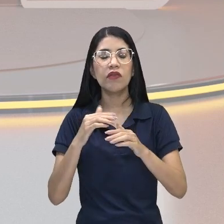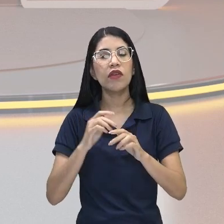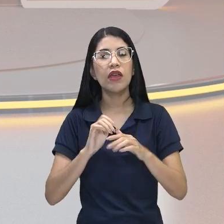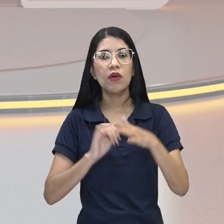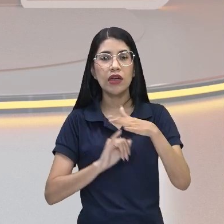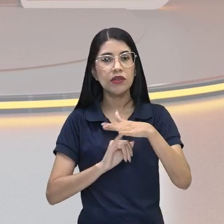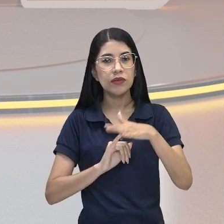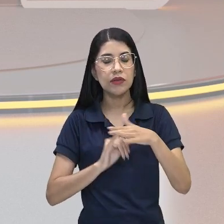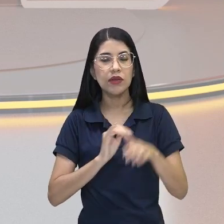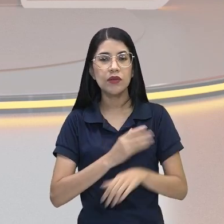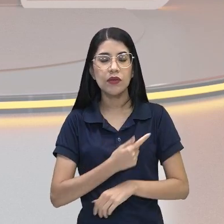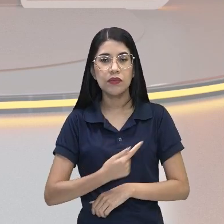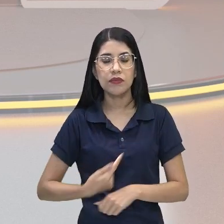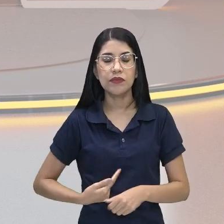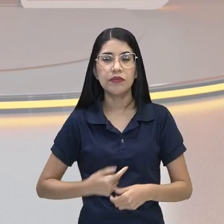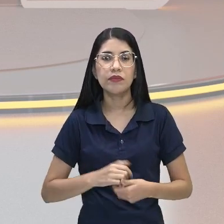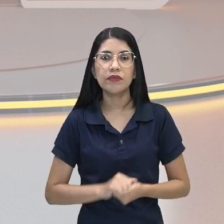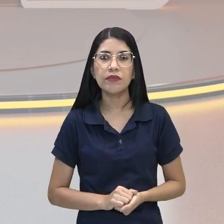E William